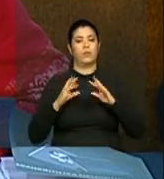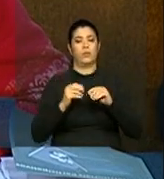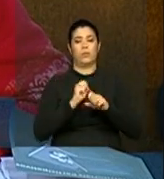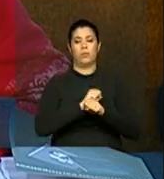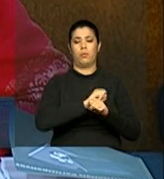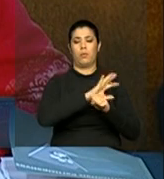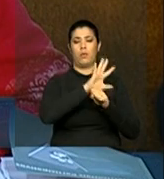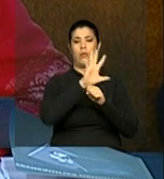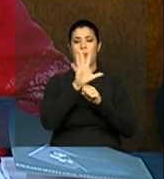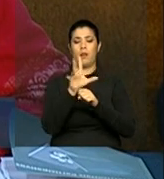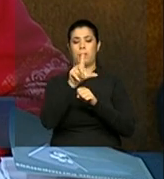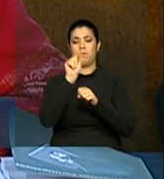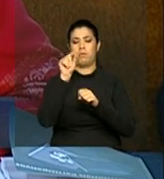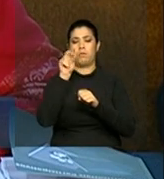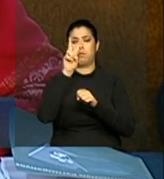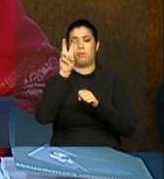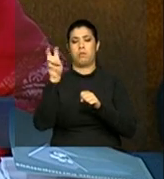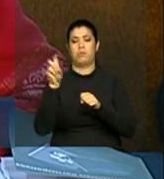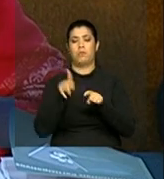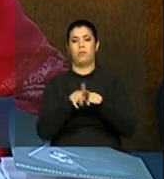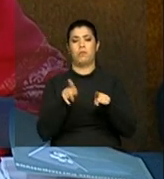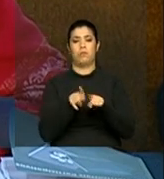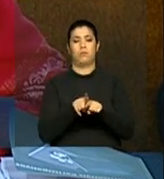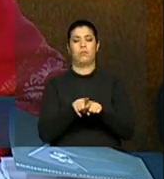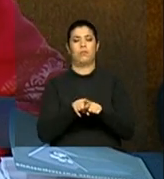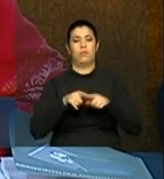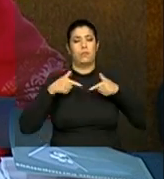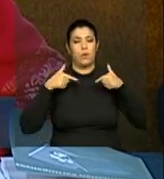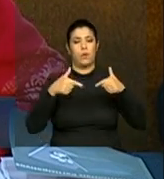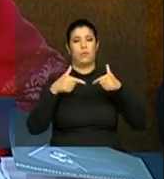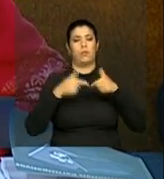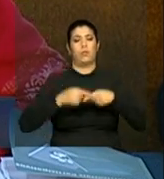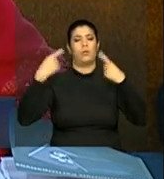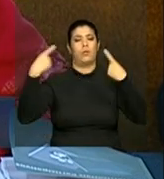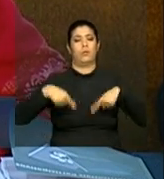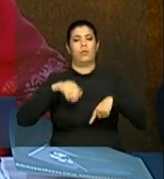leque, o combate à homofobia